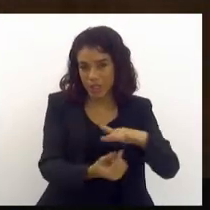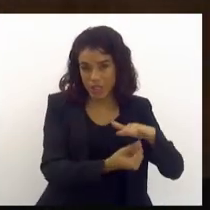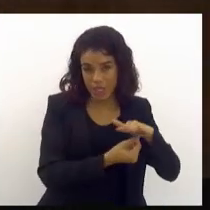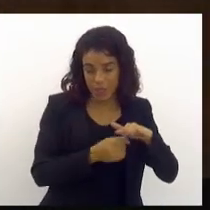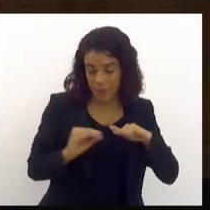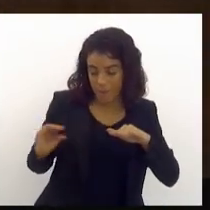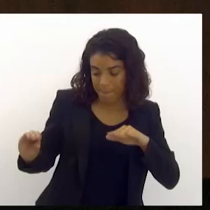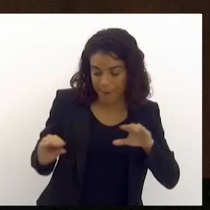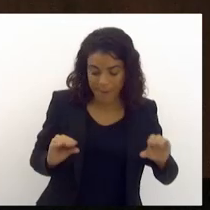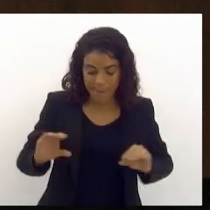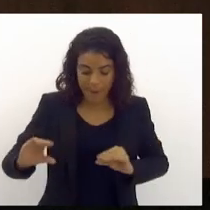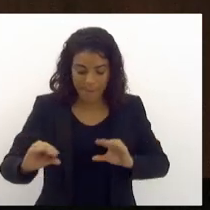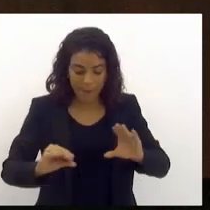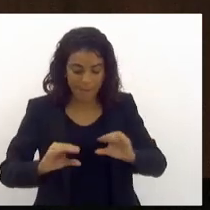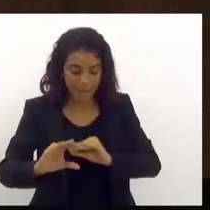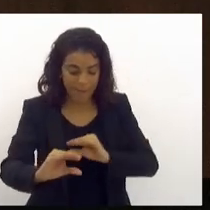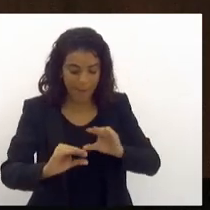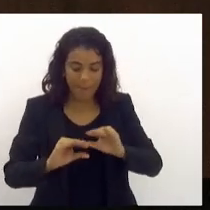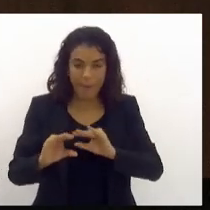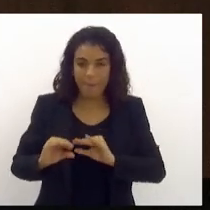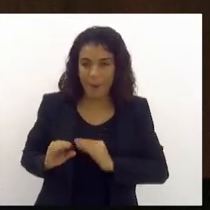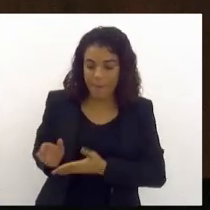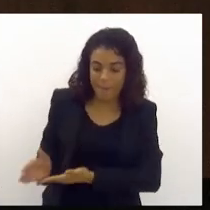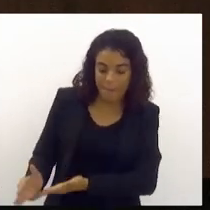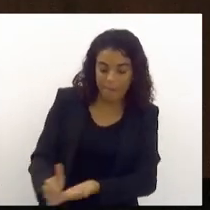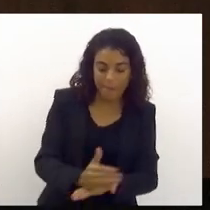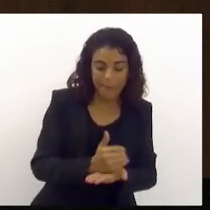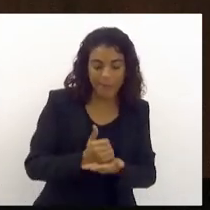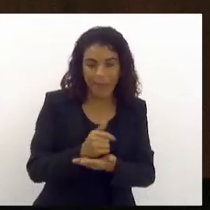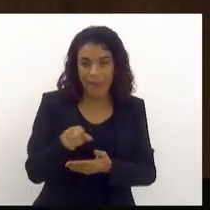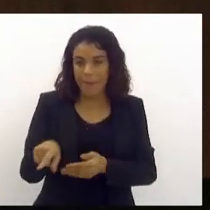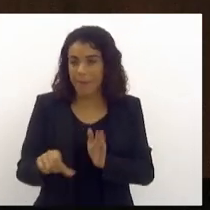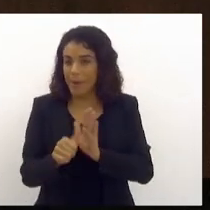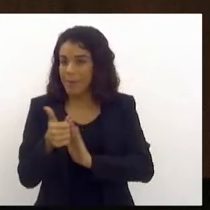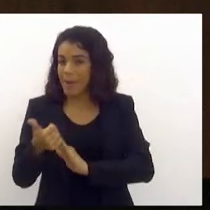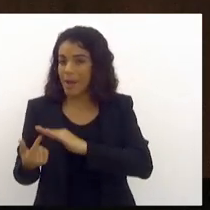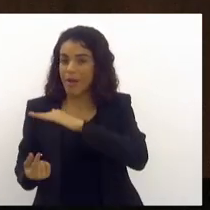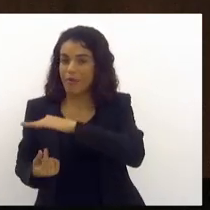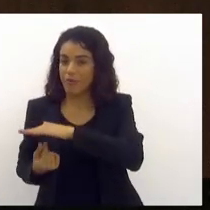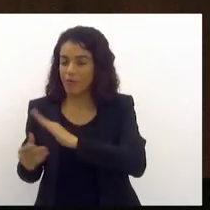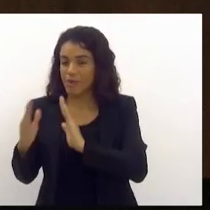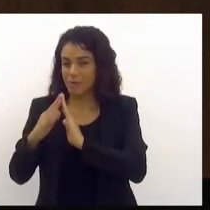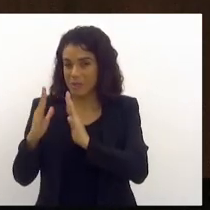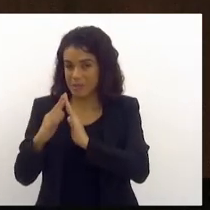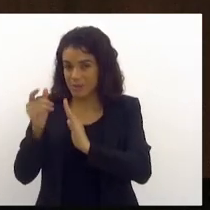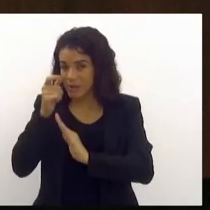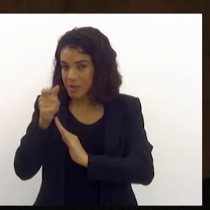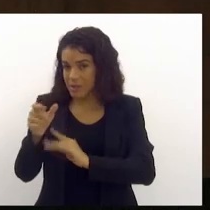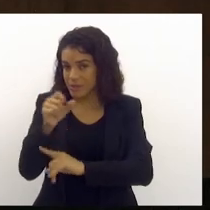deste projeto. O primeiro era o Fundo Estadual de Habitação de Interesse Social.